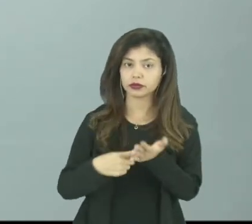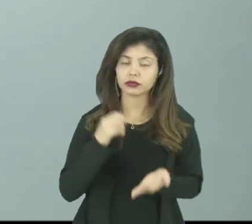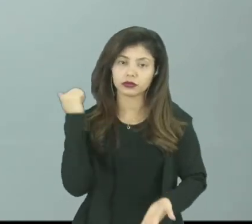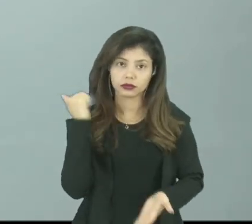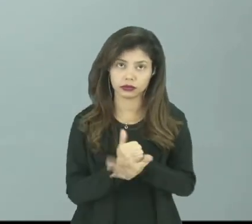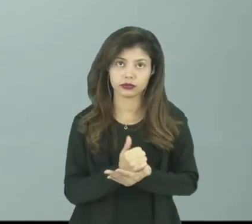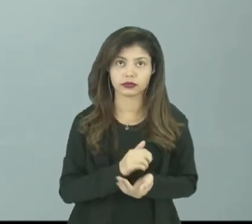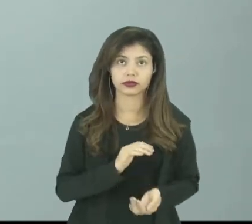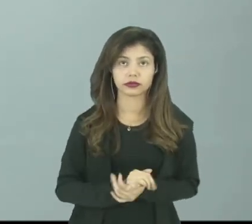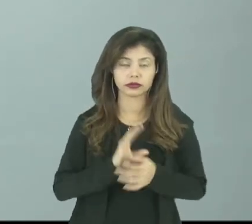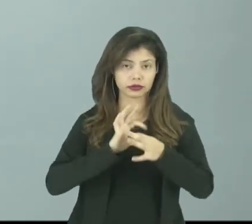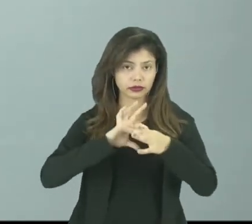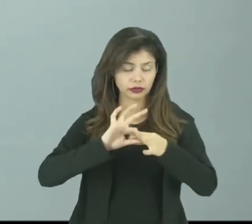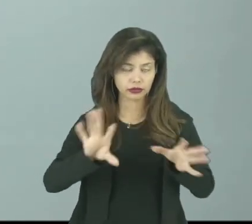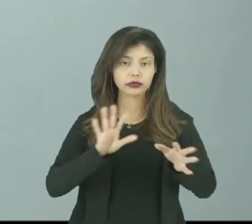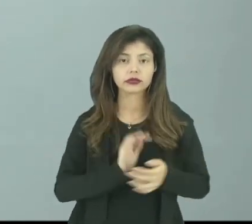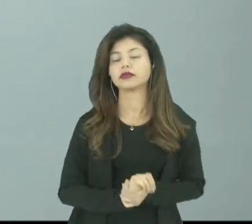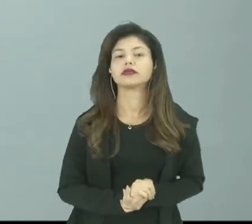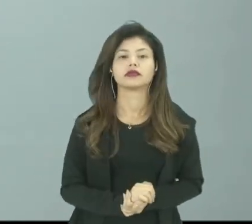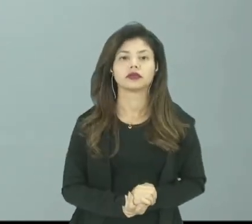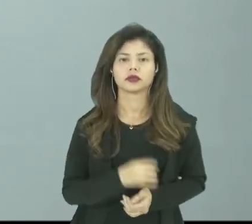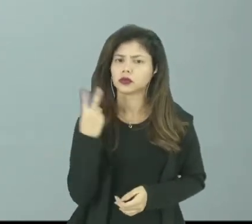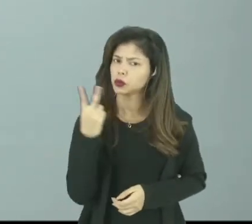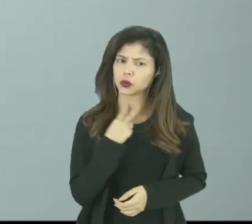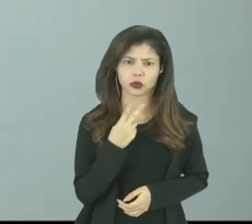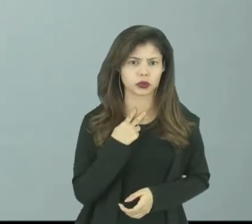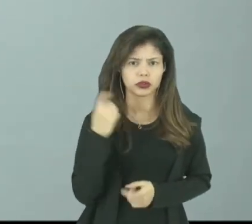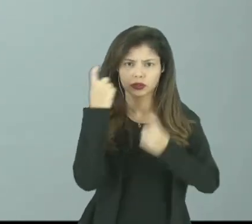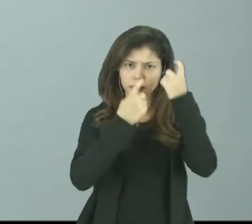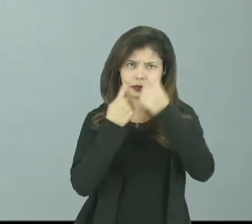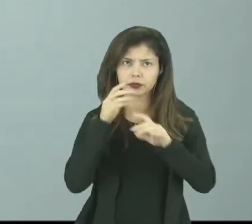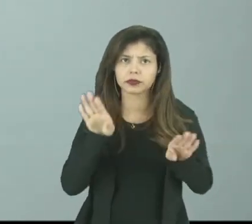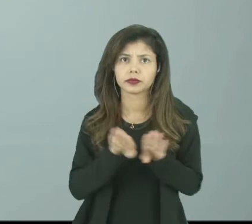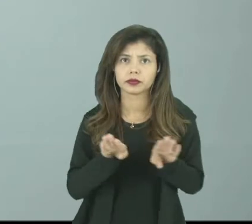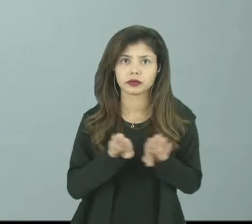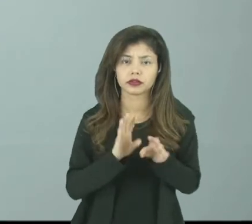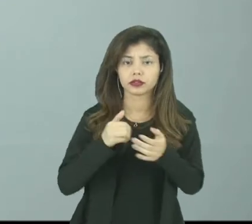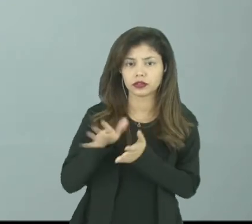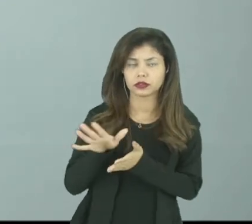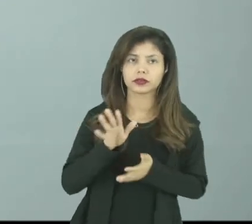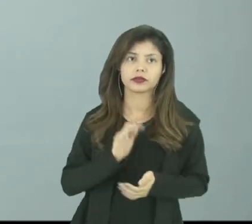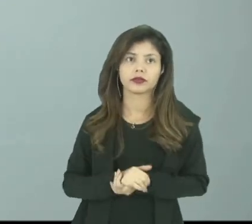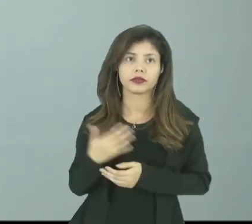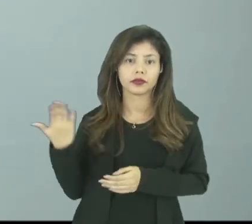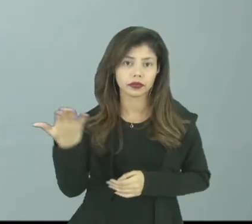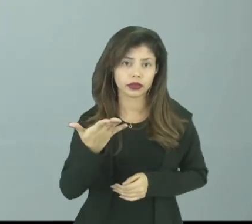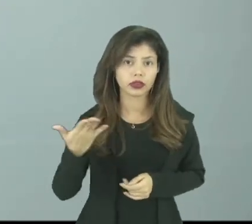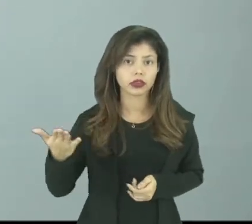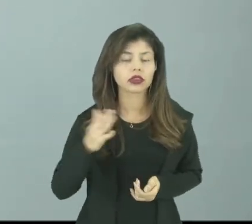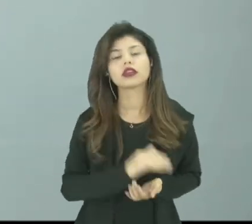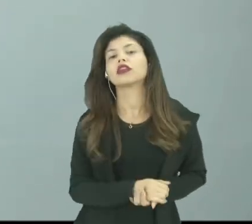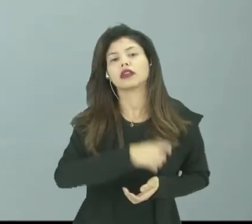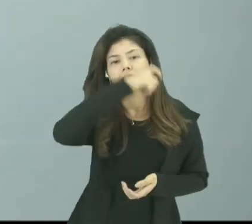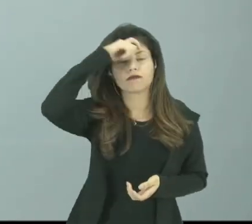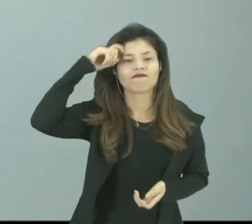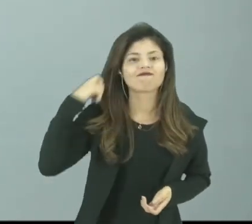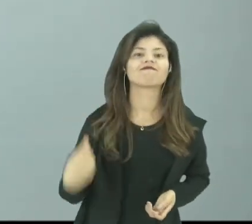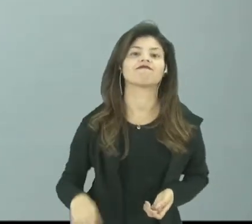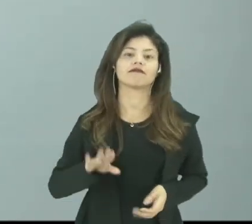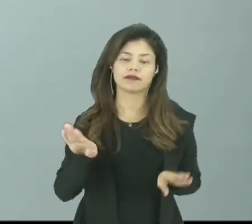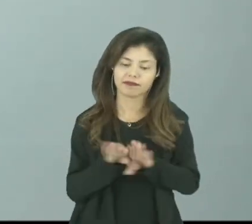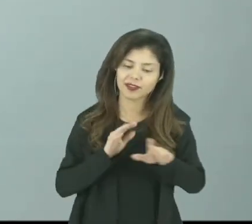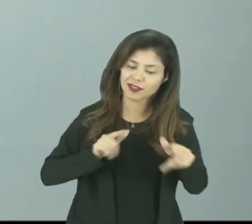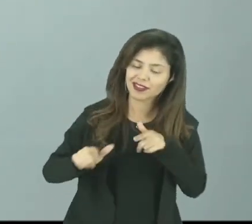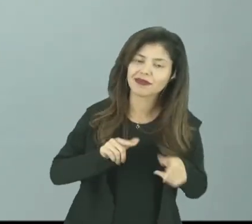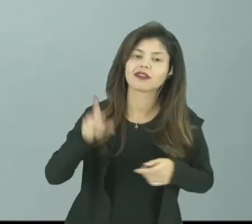a minha liberdade, a minha expressão não pode ser tirada. Uma outra coisa, com base no meu suor, no meu trabalho, eu